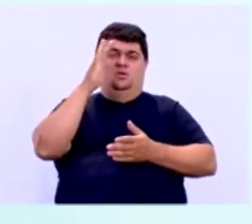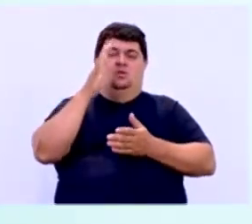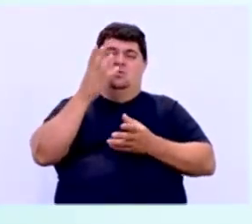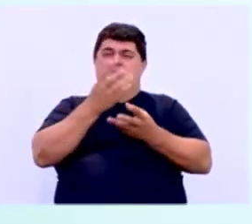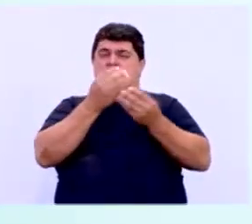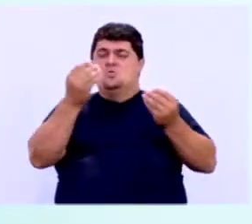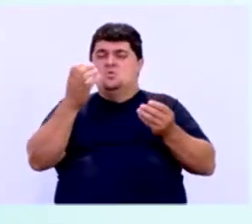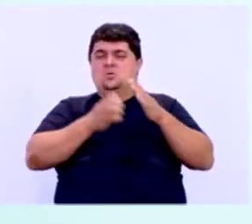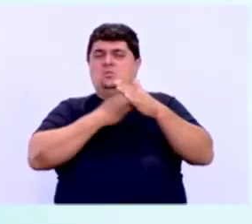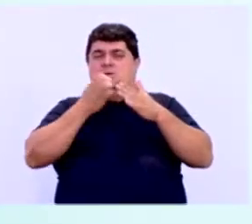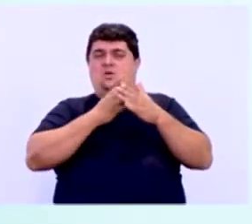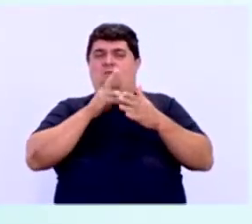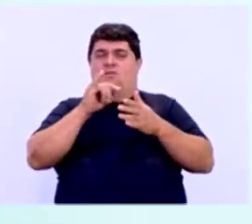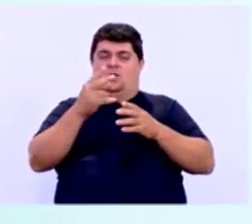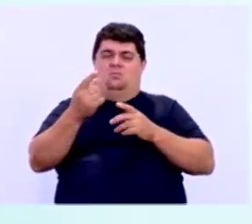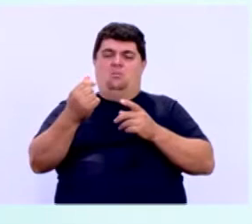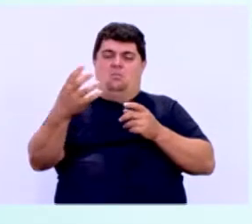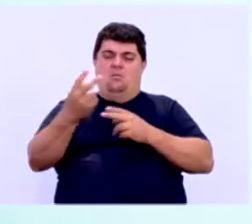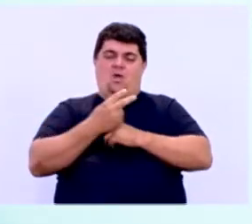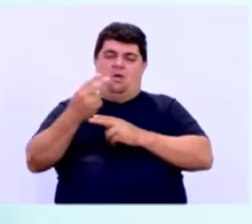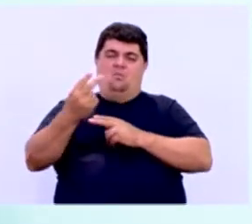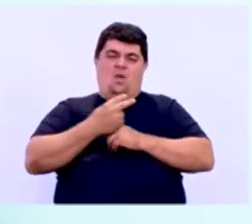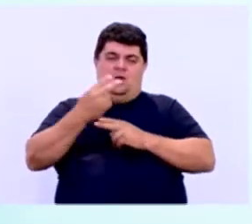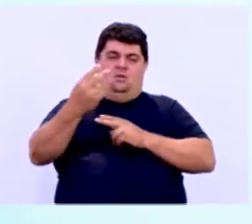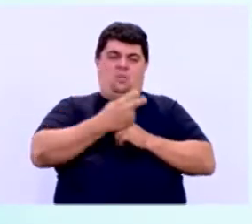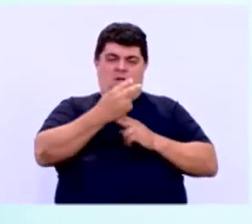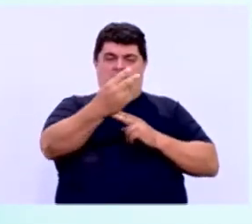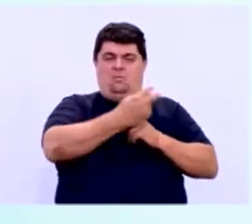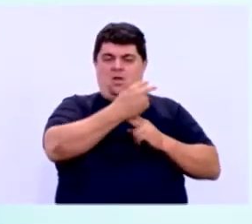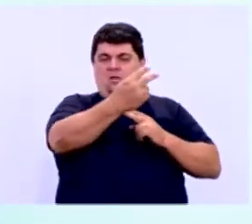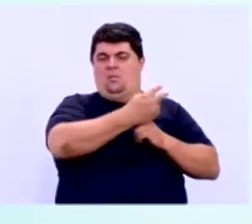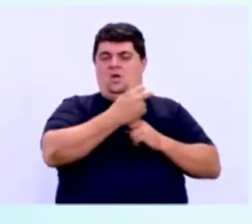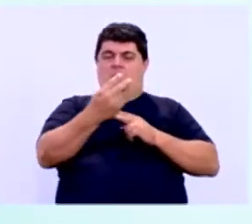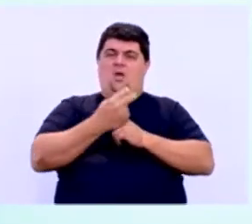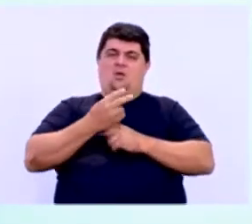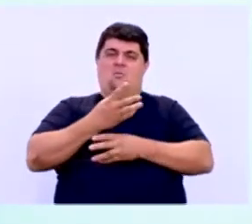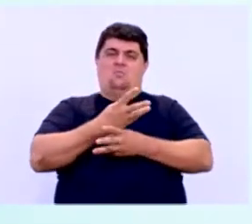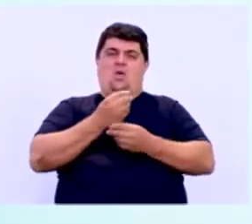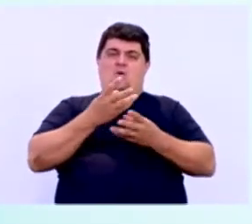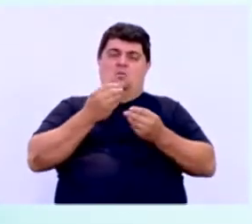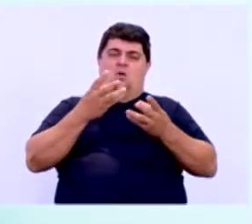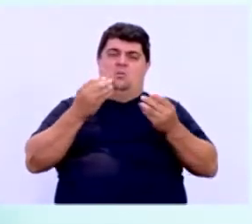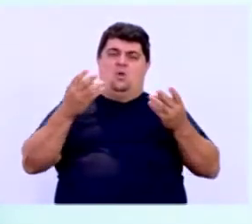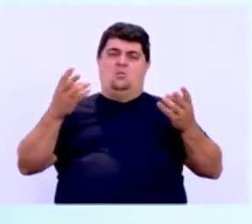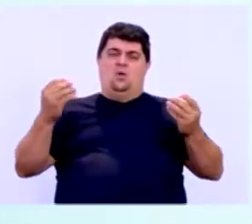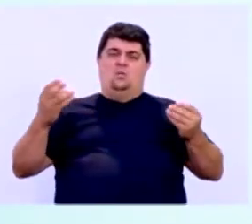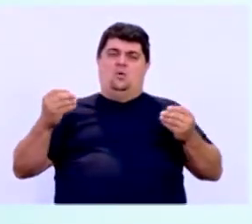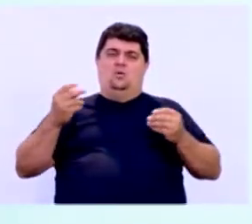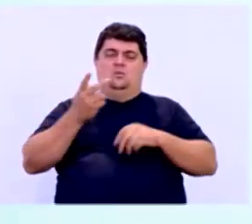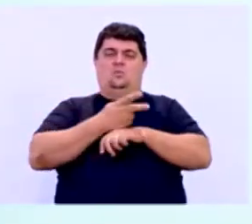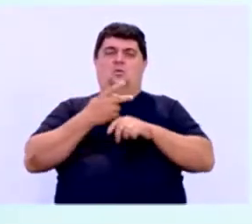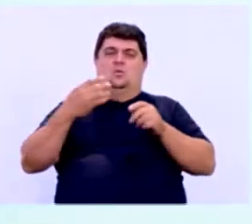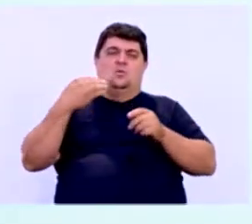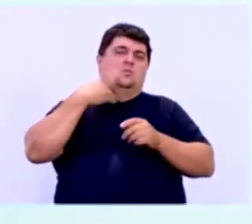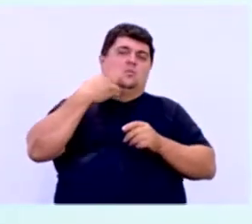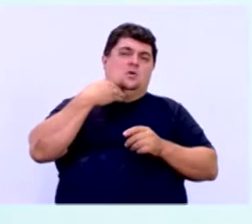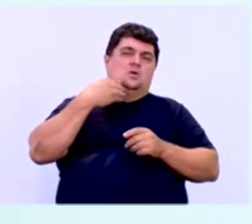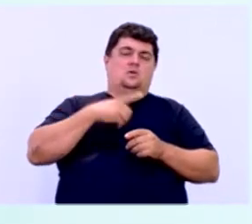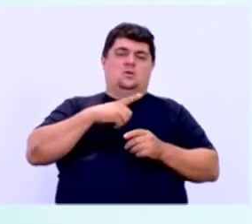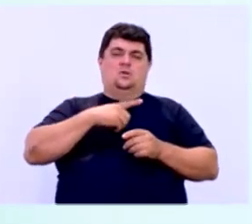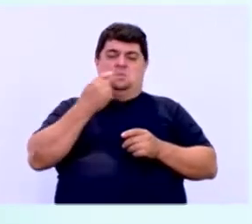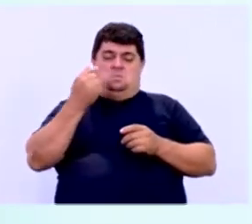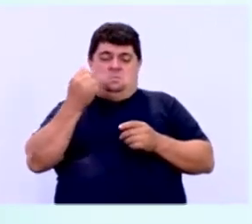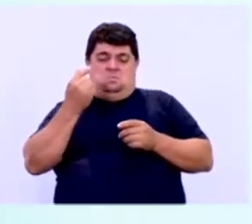eles vão adquirindo esses financiamentos, eles vão buscando fontes externas, procuram bancos, né, injetam esse